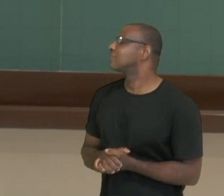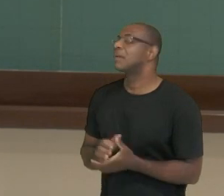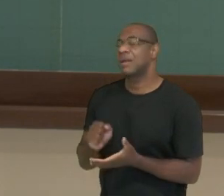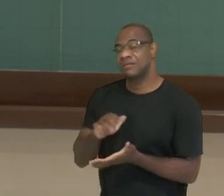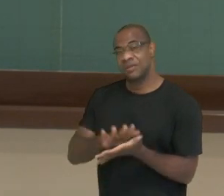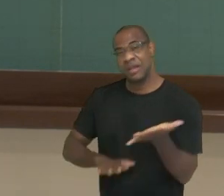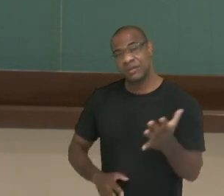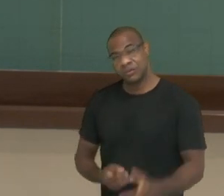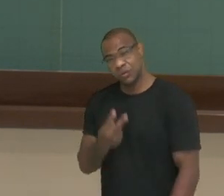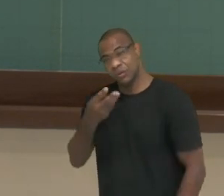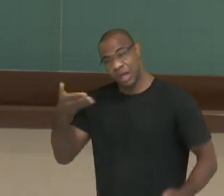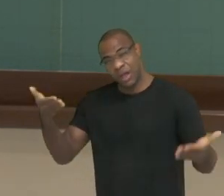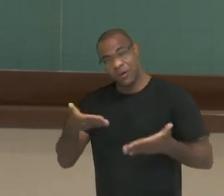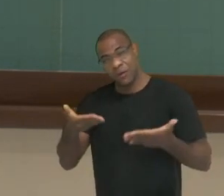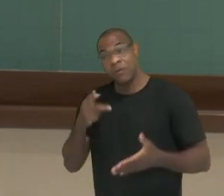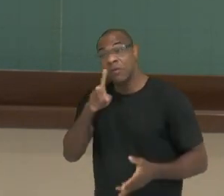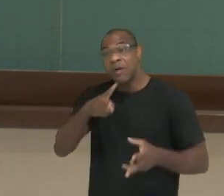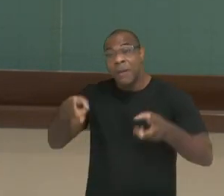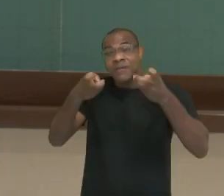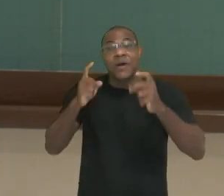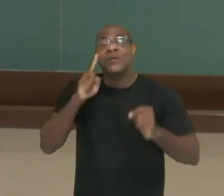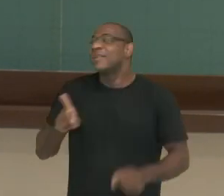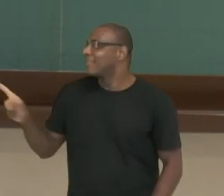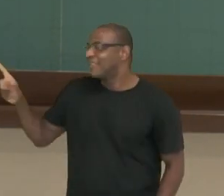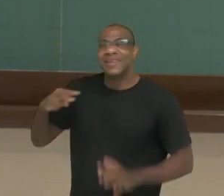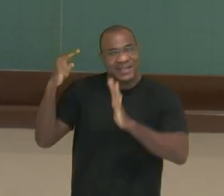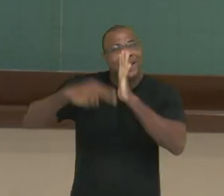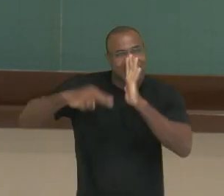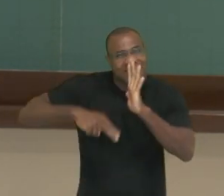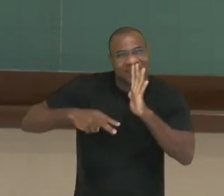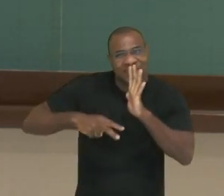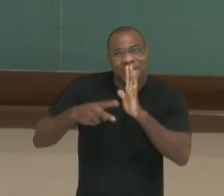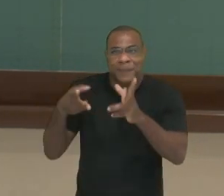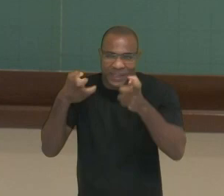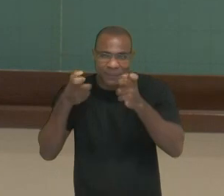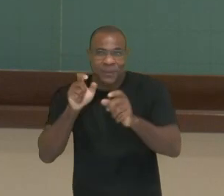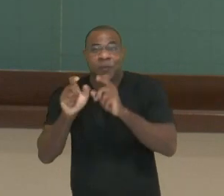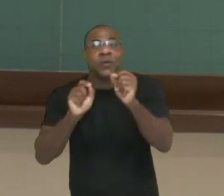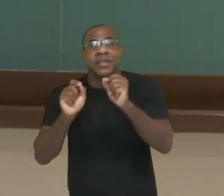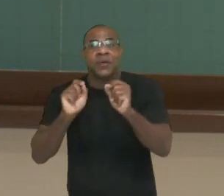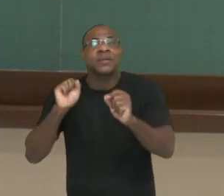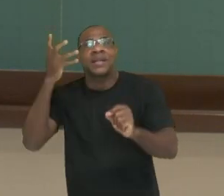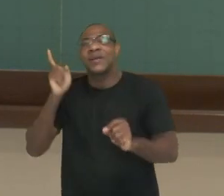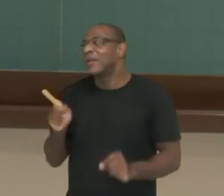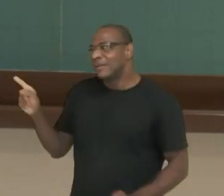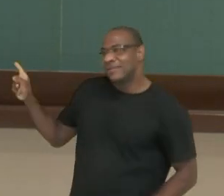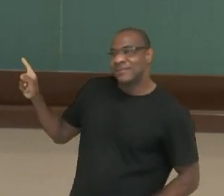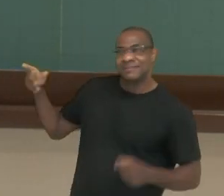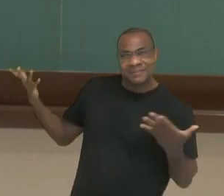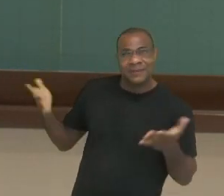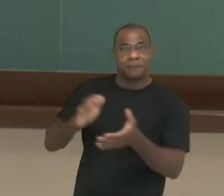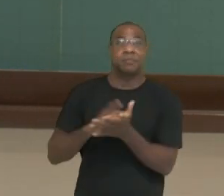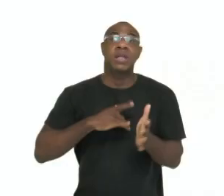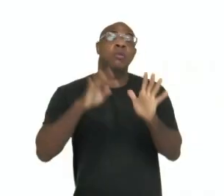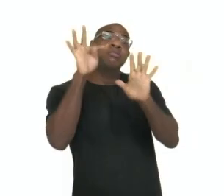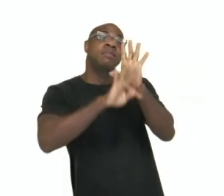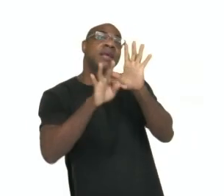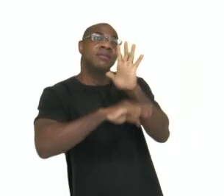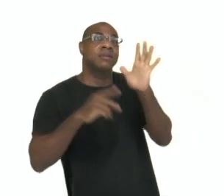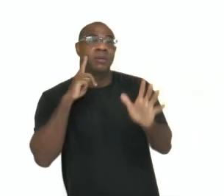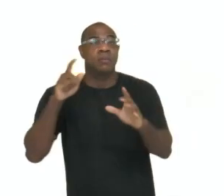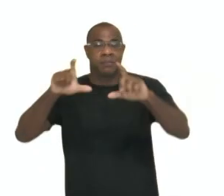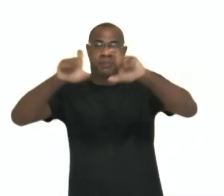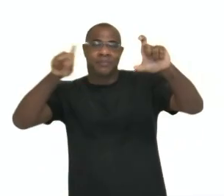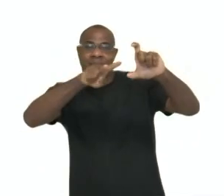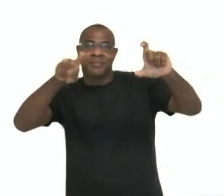Atividade 2, agora nós vamos observar que tem um trecho para a gente retomar. Até que veio para ela